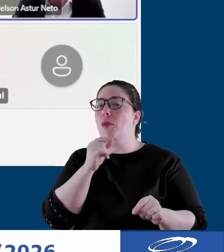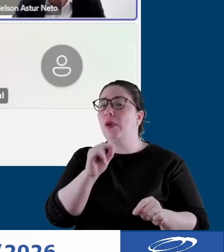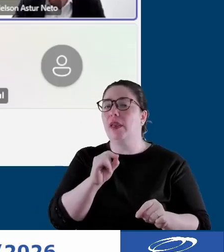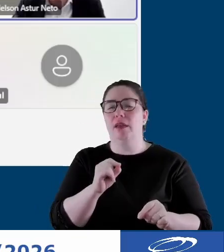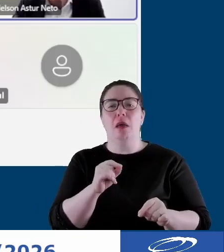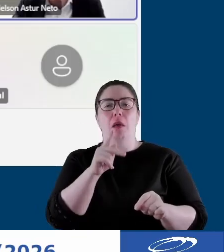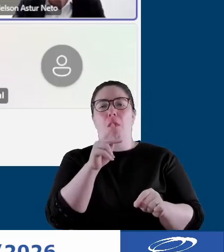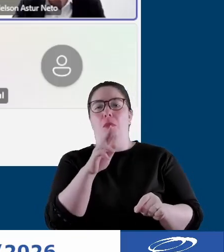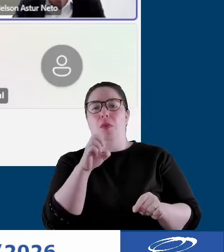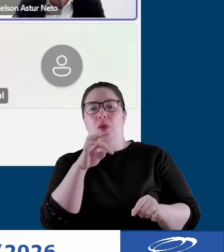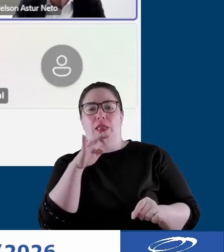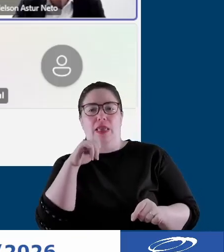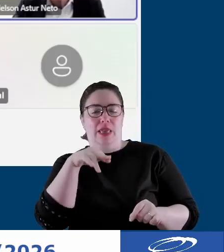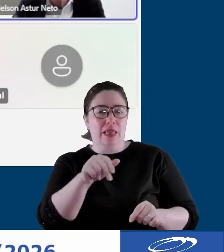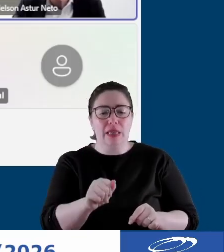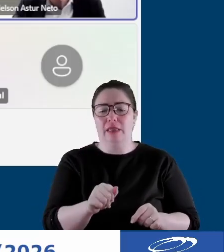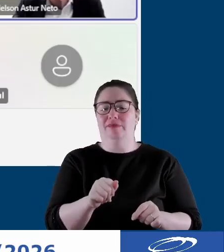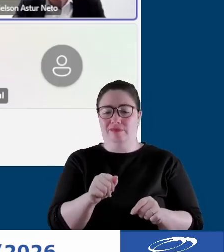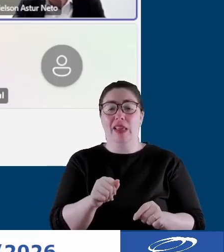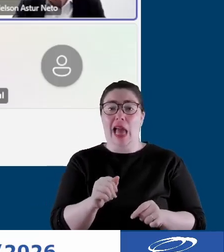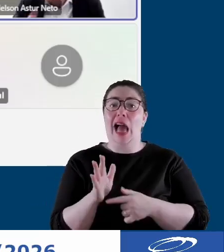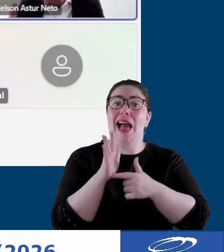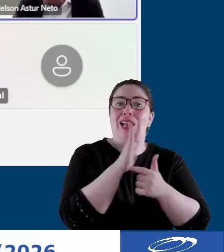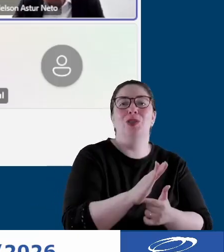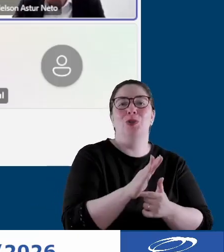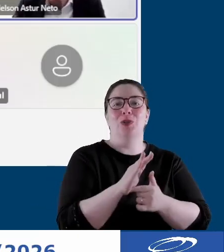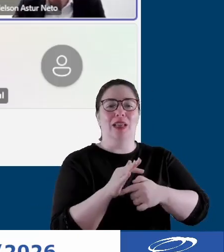de deiscência da ferida, reinternação,